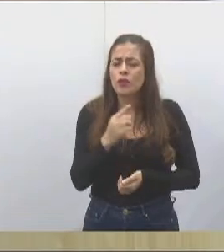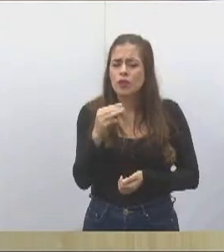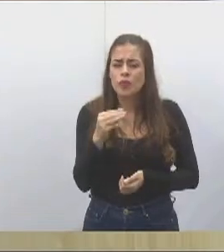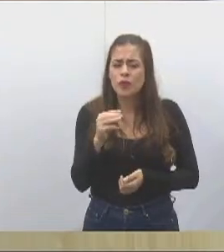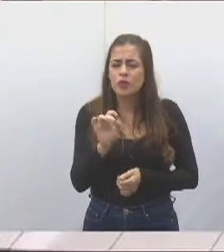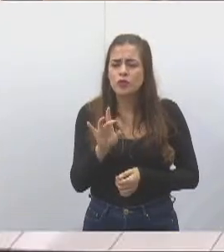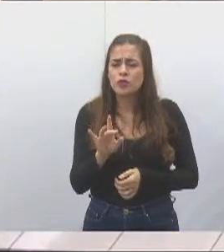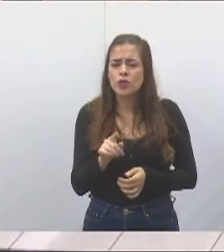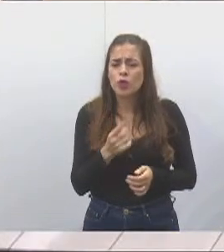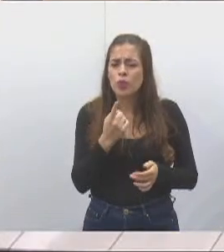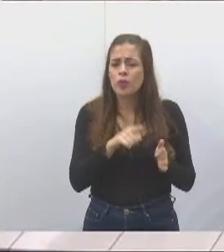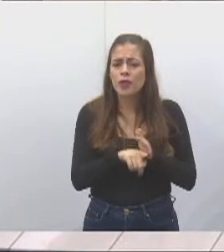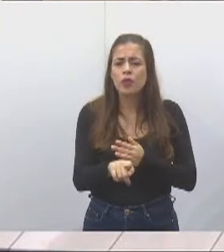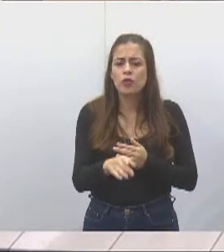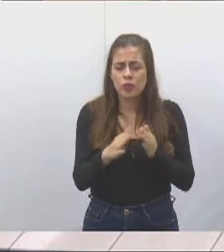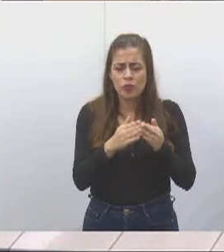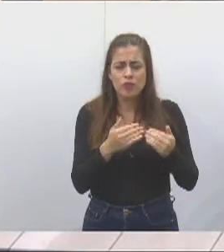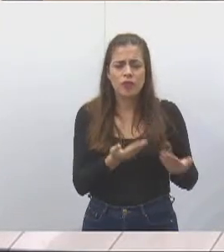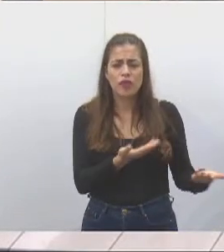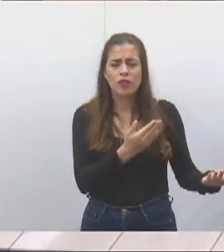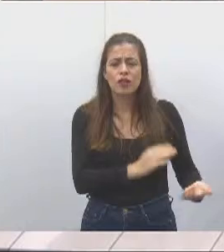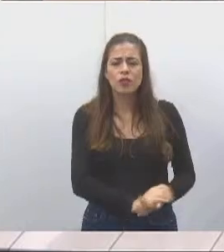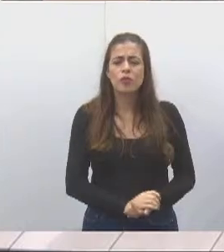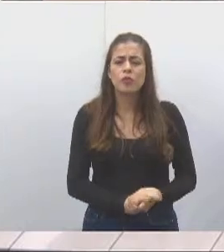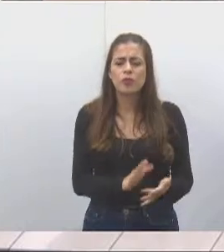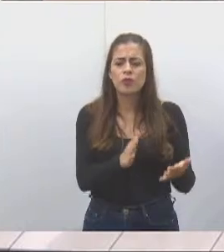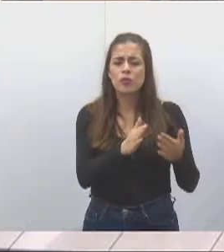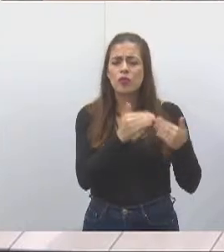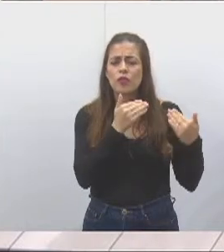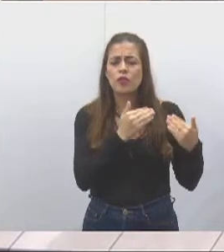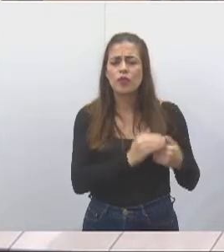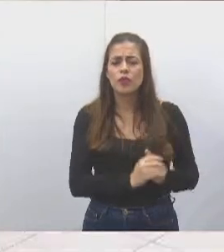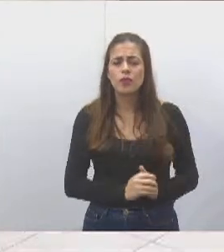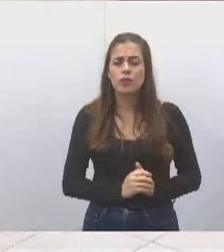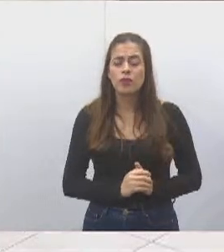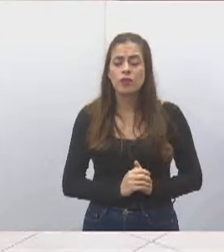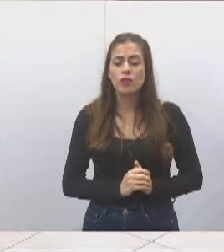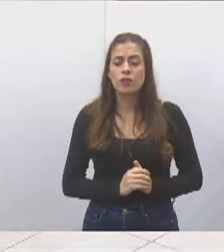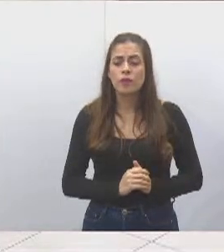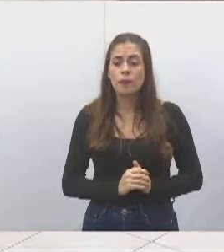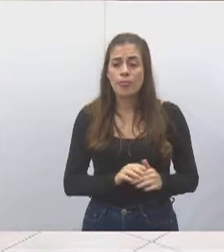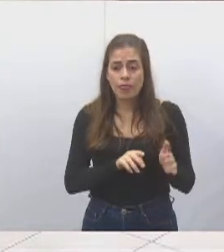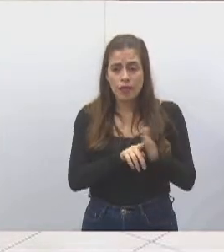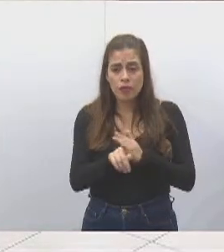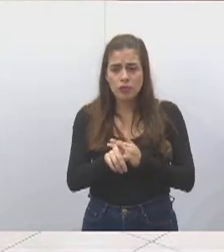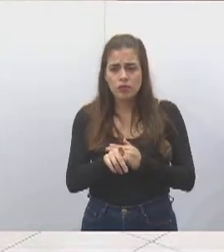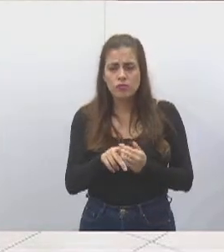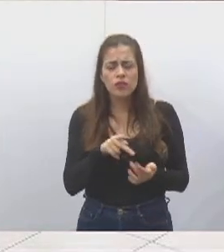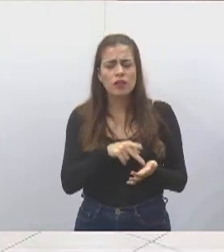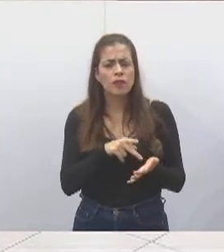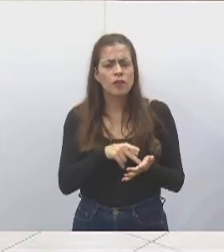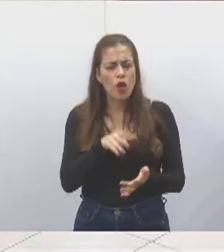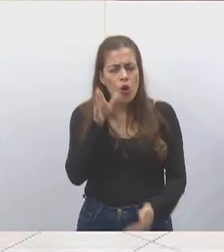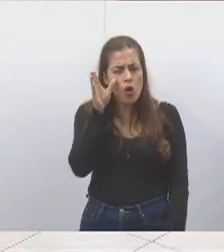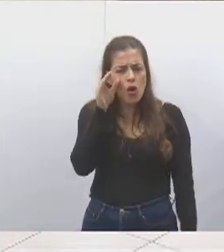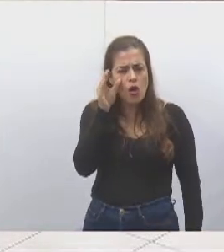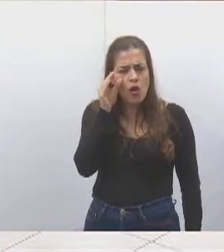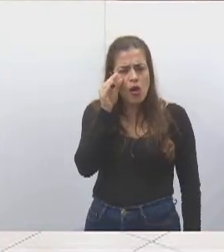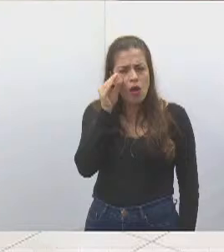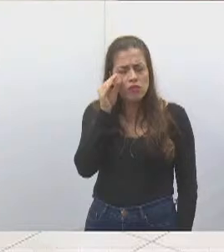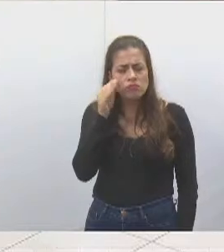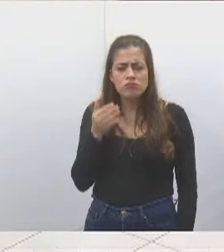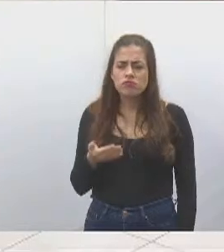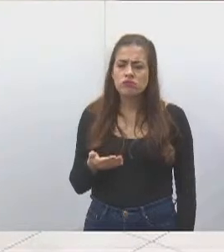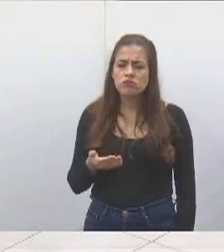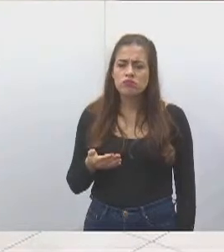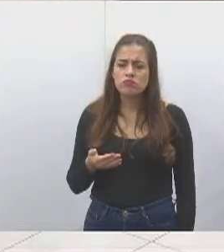É só uma pergunta. Por favor, Arildo. Por favor. A pergunta, já que você falou, eu fiquei realmente muito curioso agora.